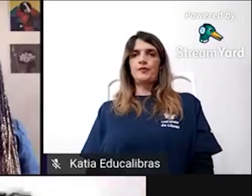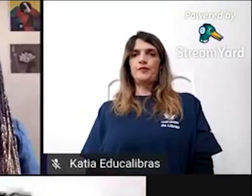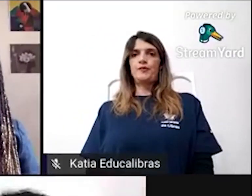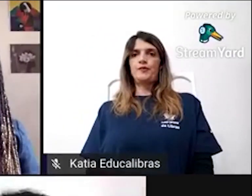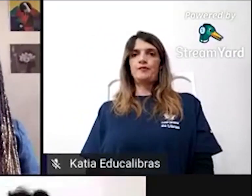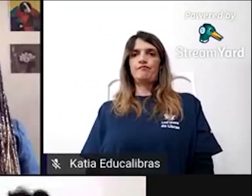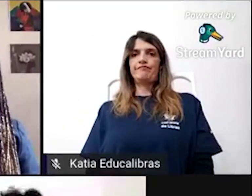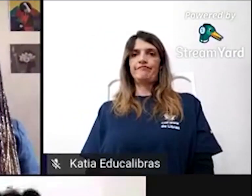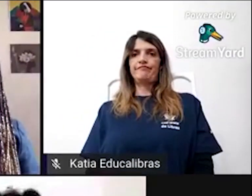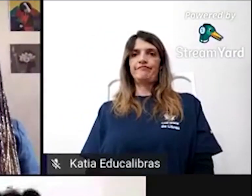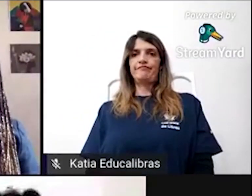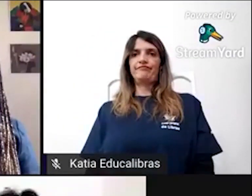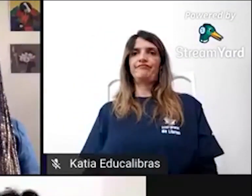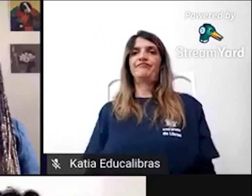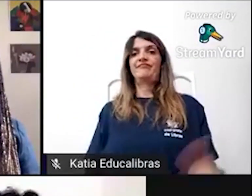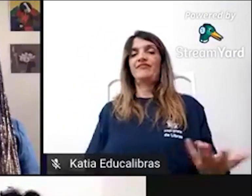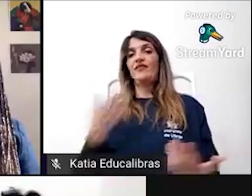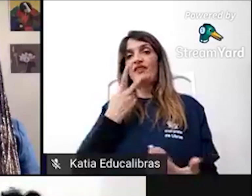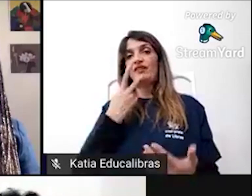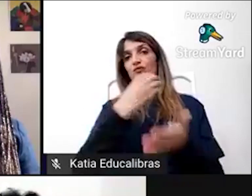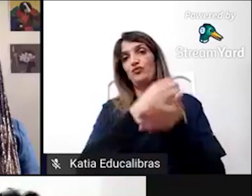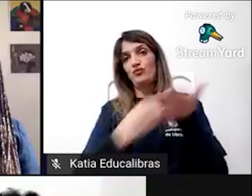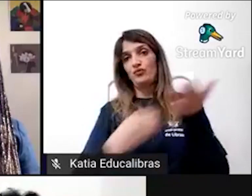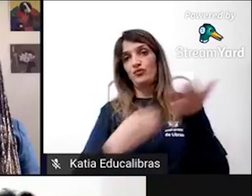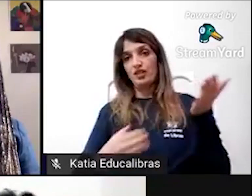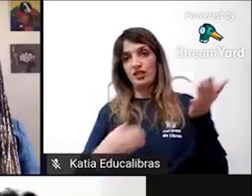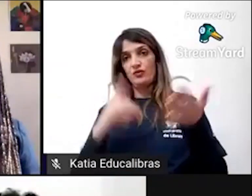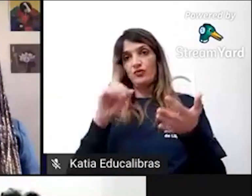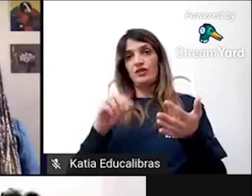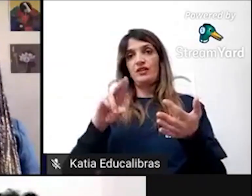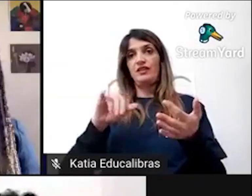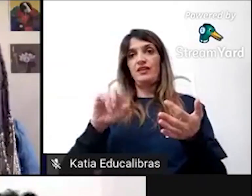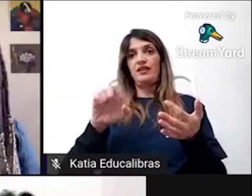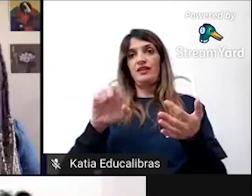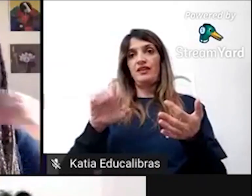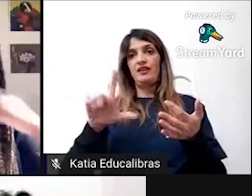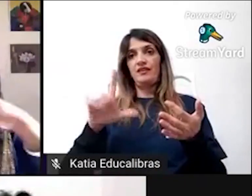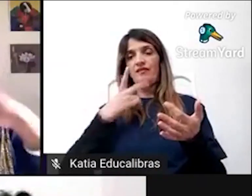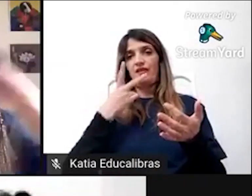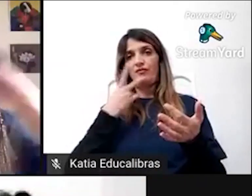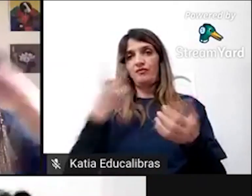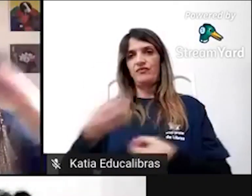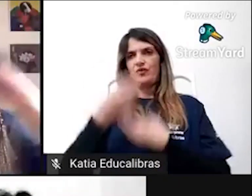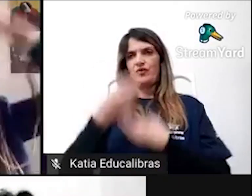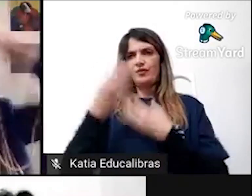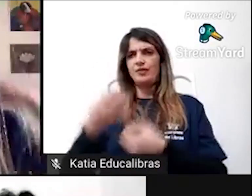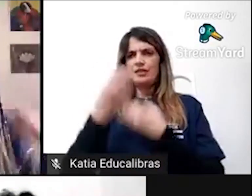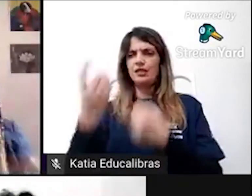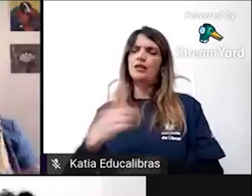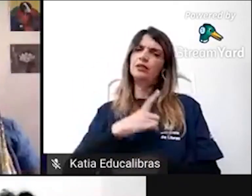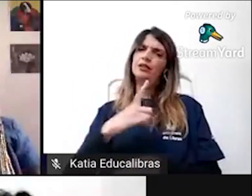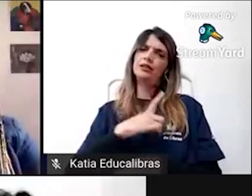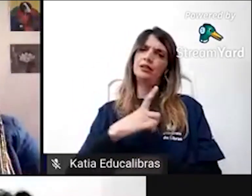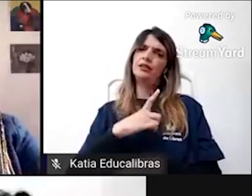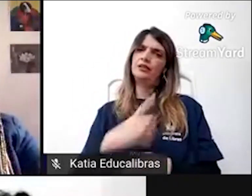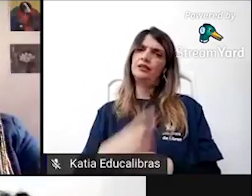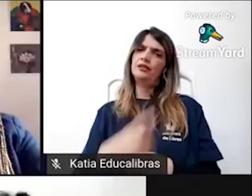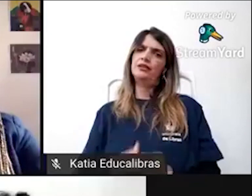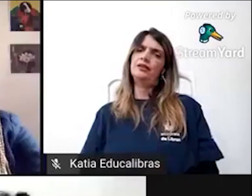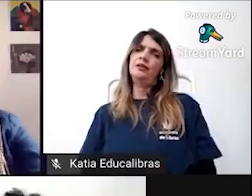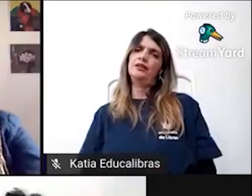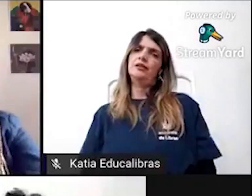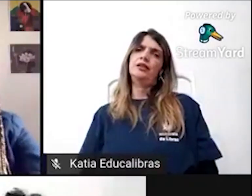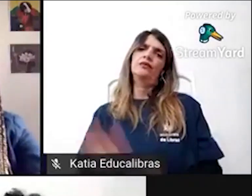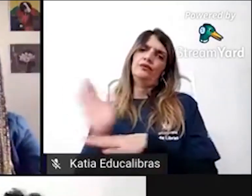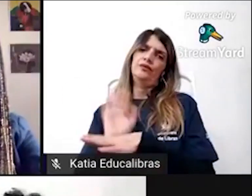Bom, eu nessa falando ainda do currículo, Daniel falou de tanto de informações